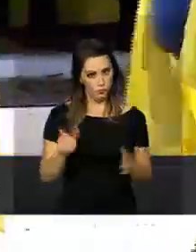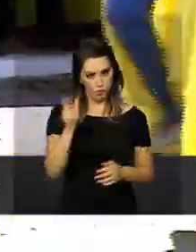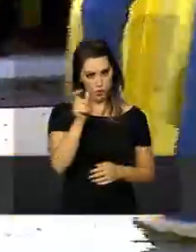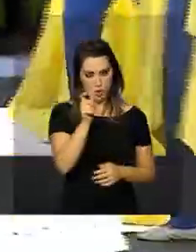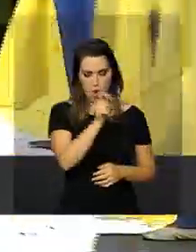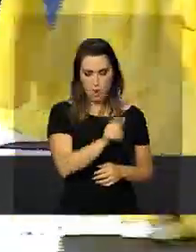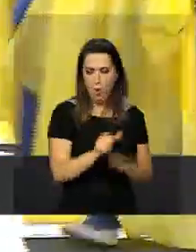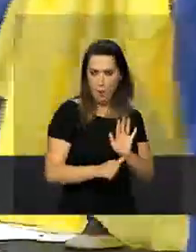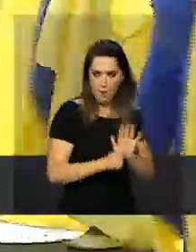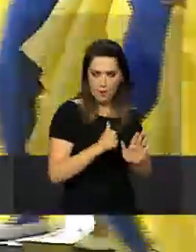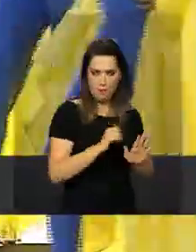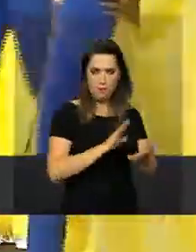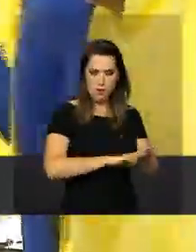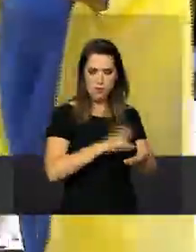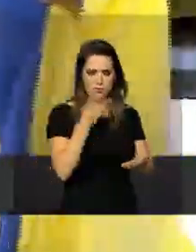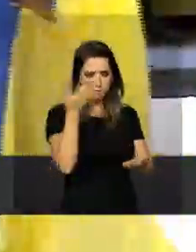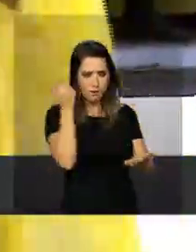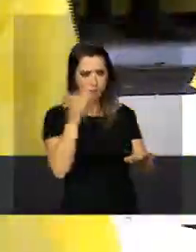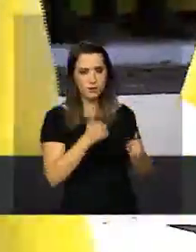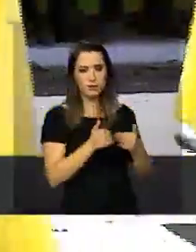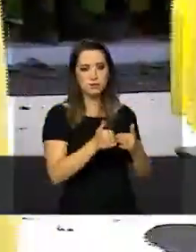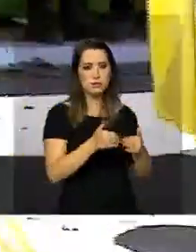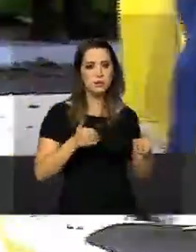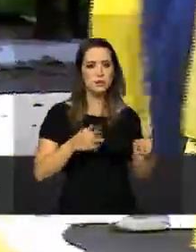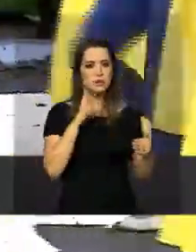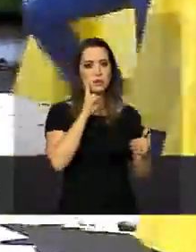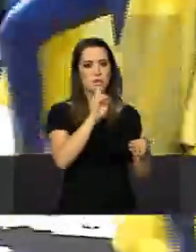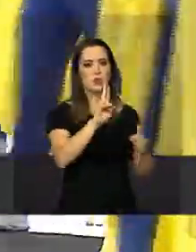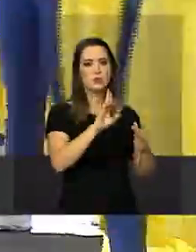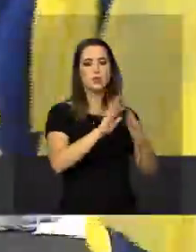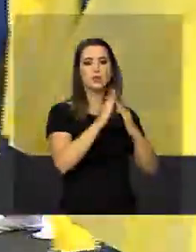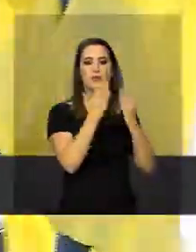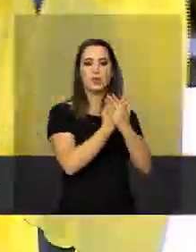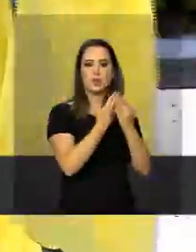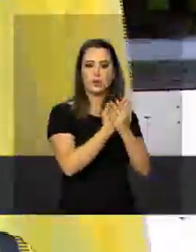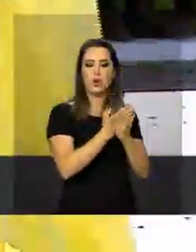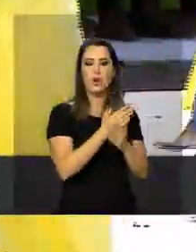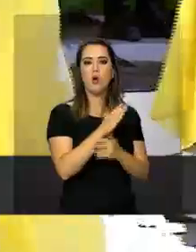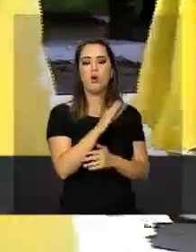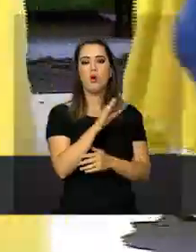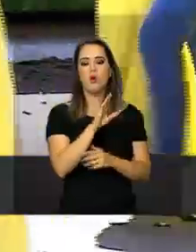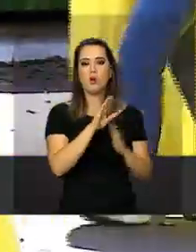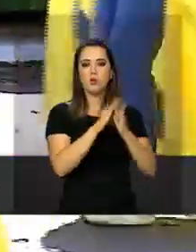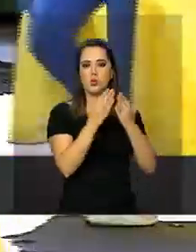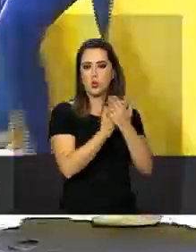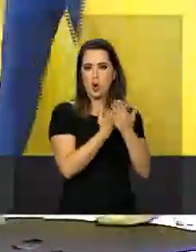nós vimos o Centro Educacional do Ensino Fundamental,